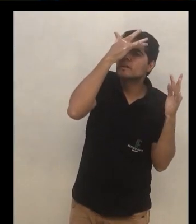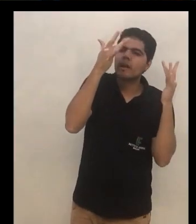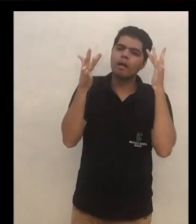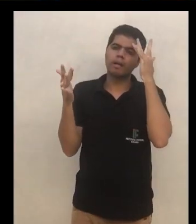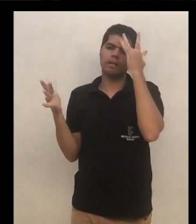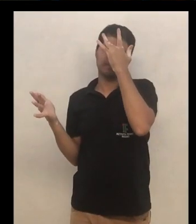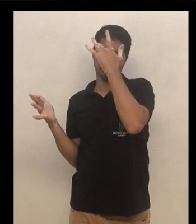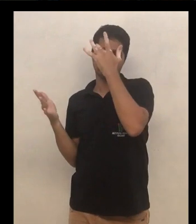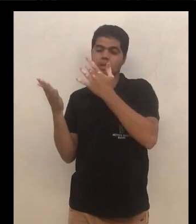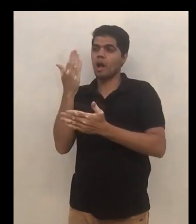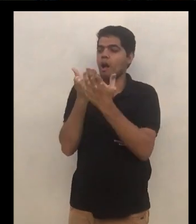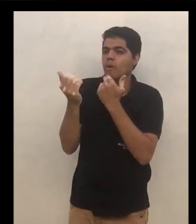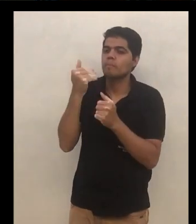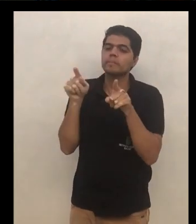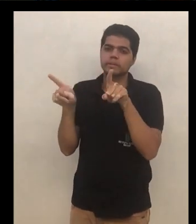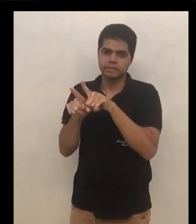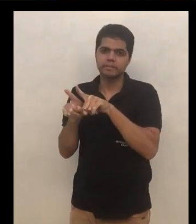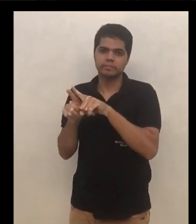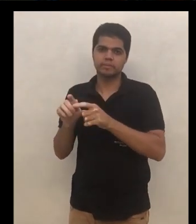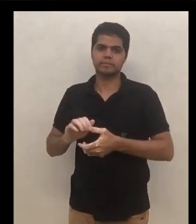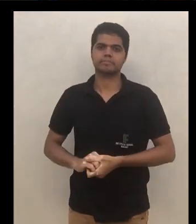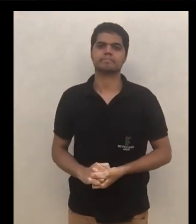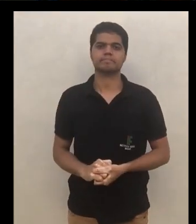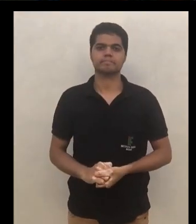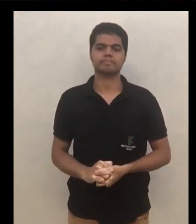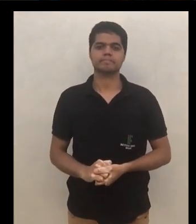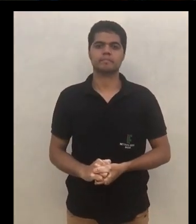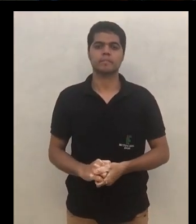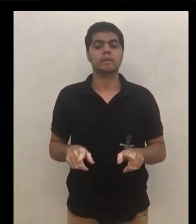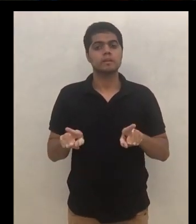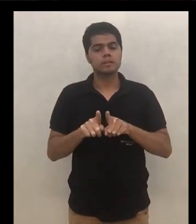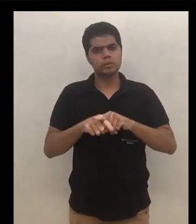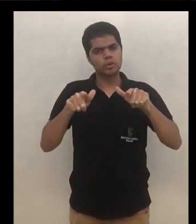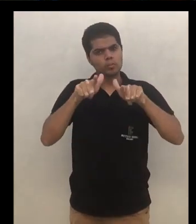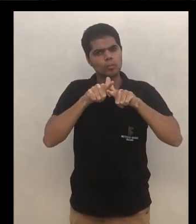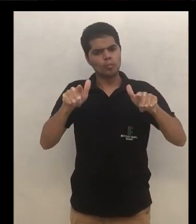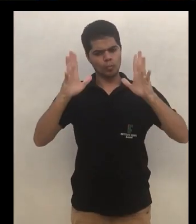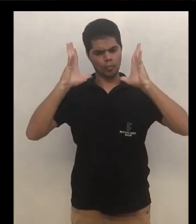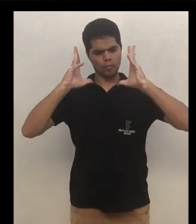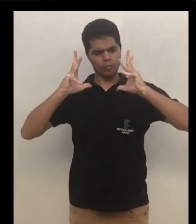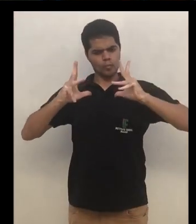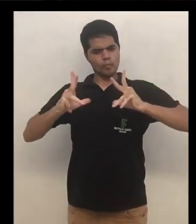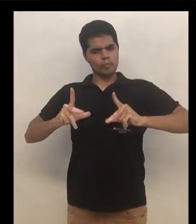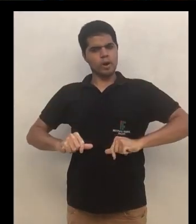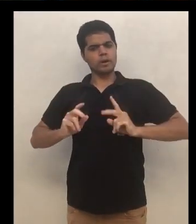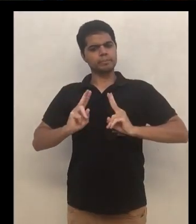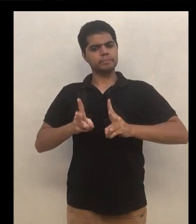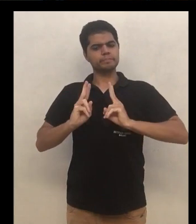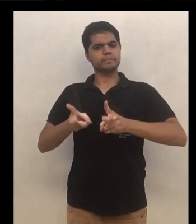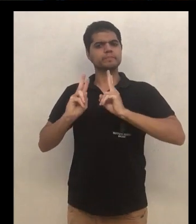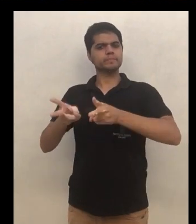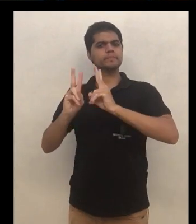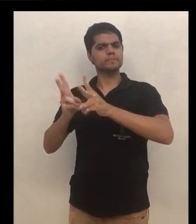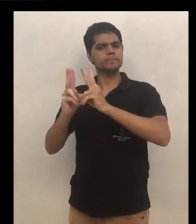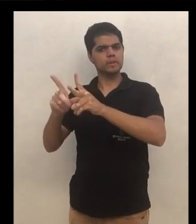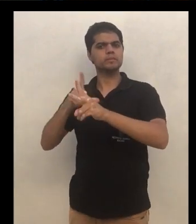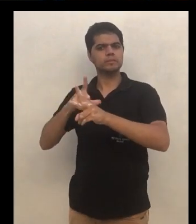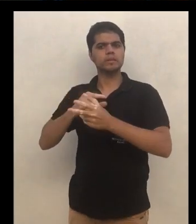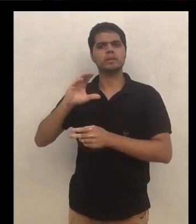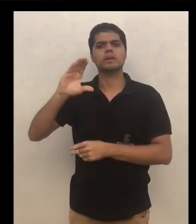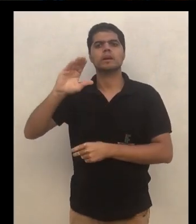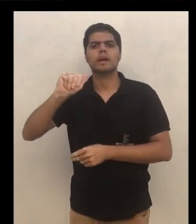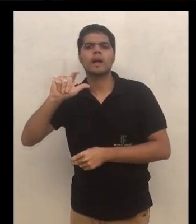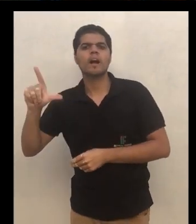também. As instalações e os equipamentos devem ser mantidos limpos, sempre limpos, desinfetar, a cal,